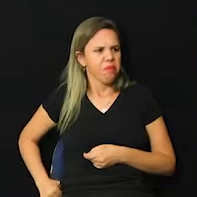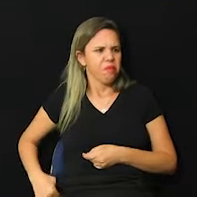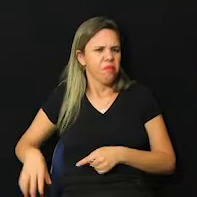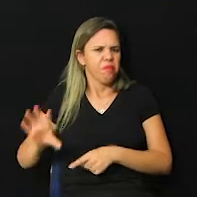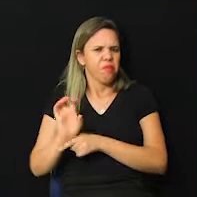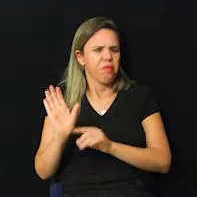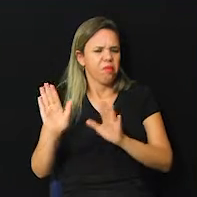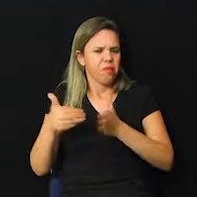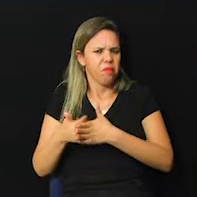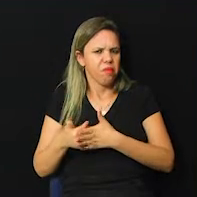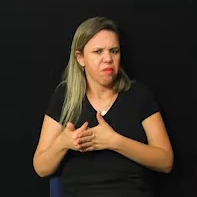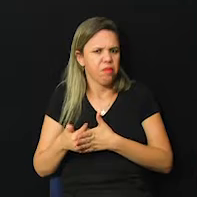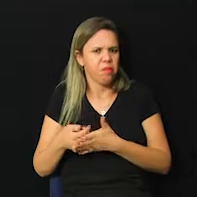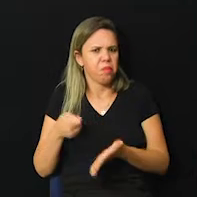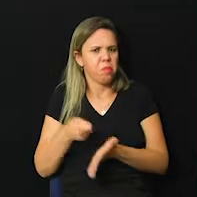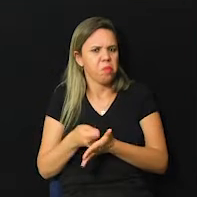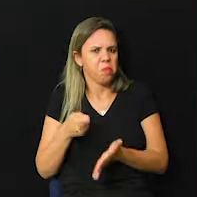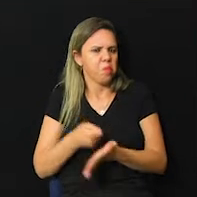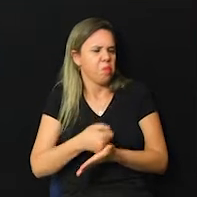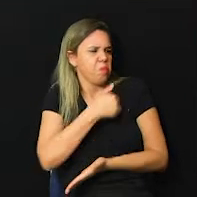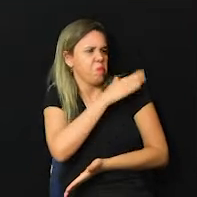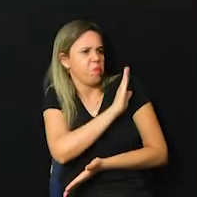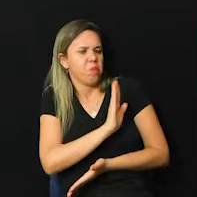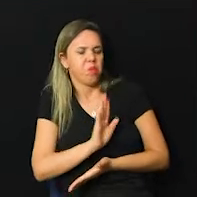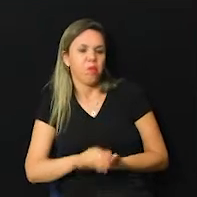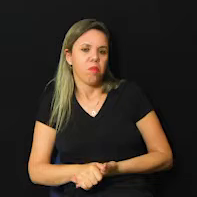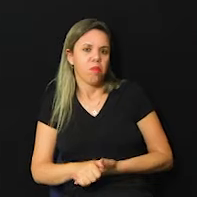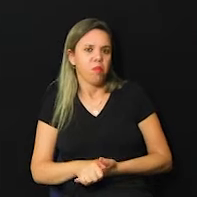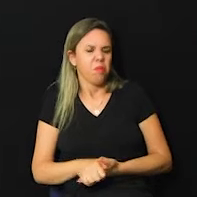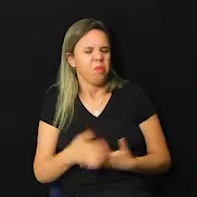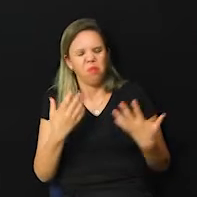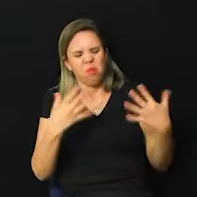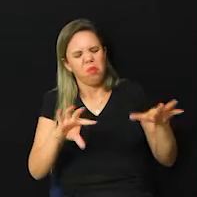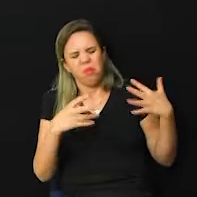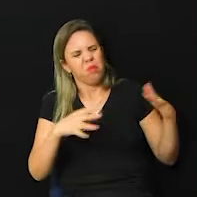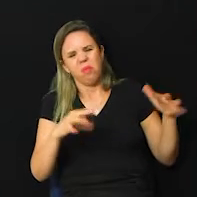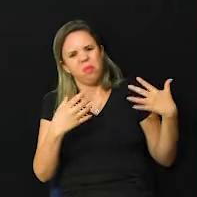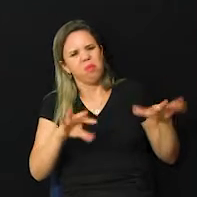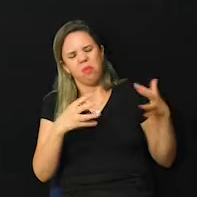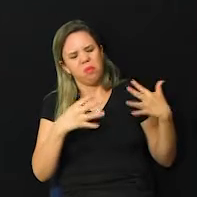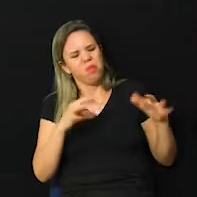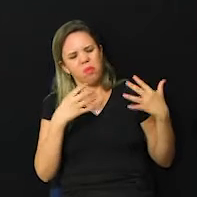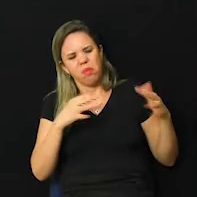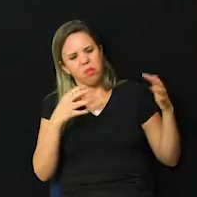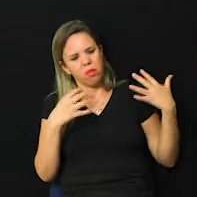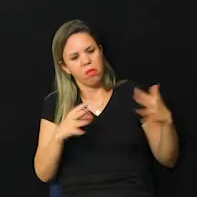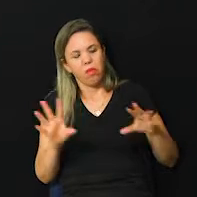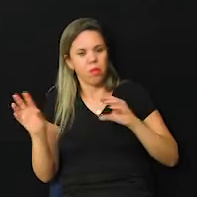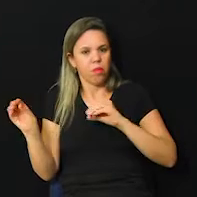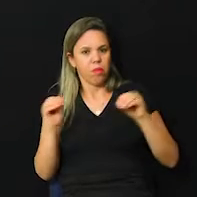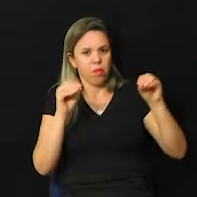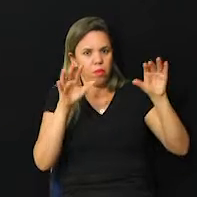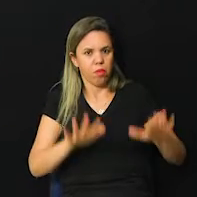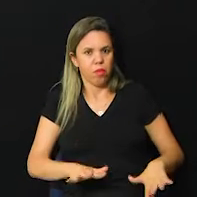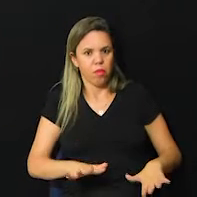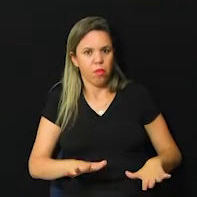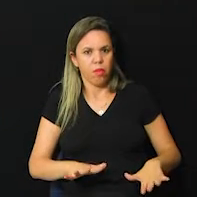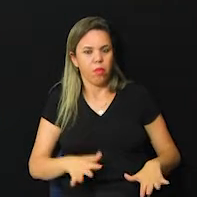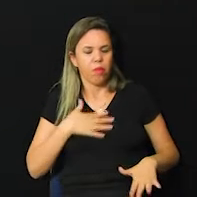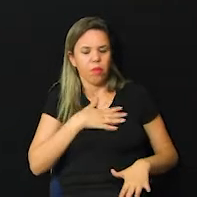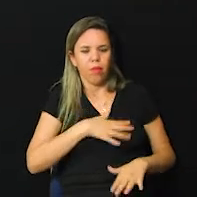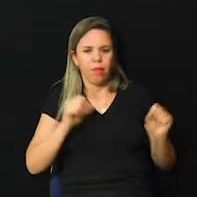estado muito fechado com muito preconceito e eu não quero pectus não quero pegue seus acabei vindo